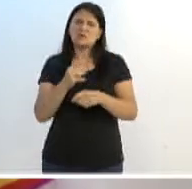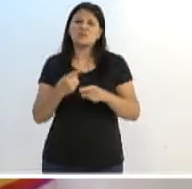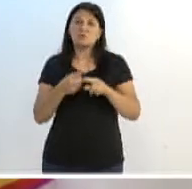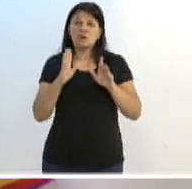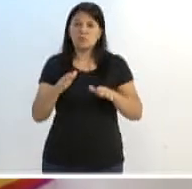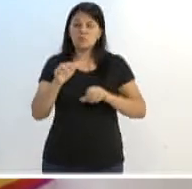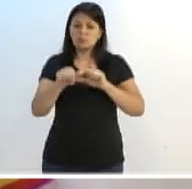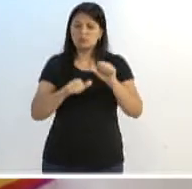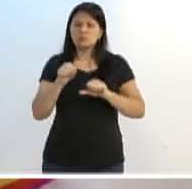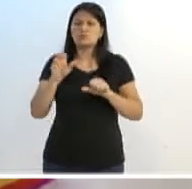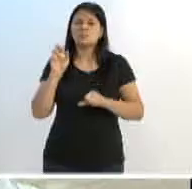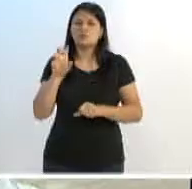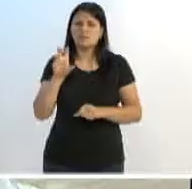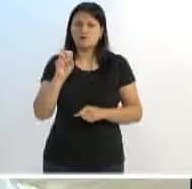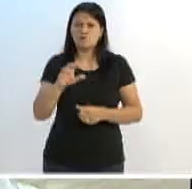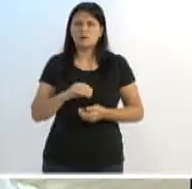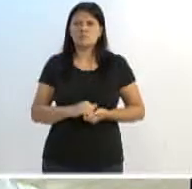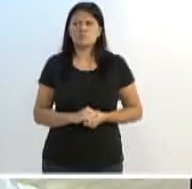cuidado.